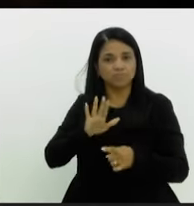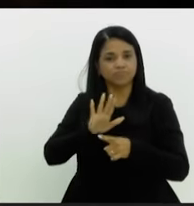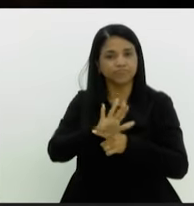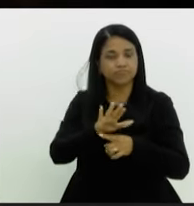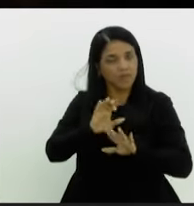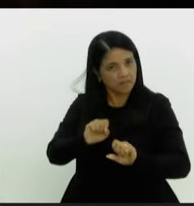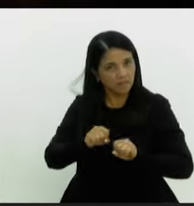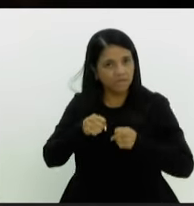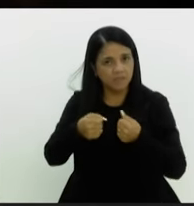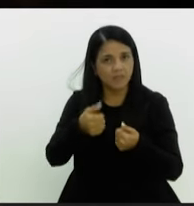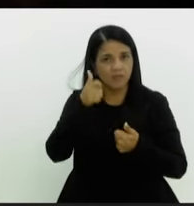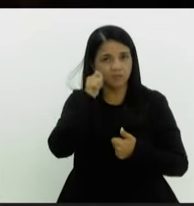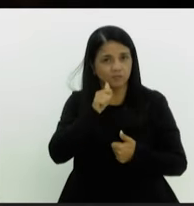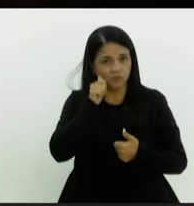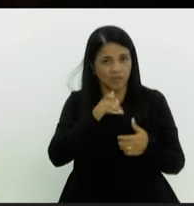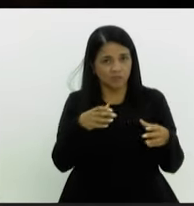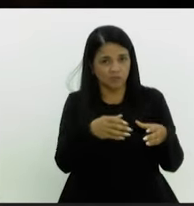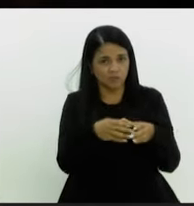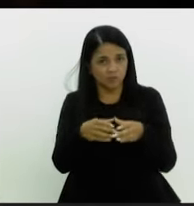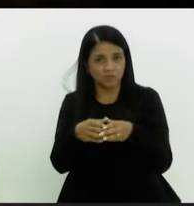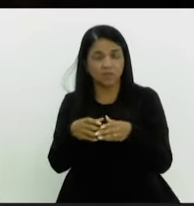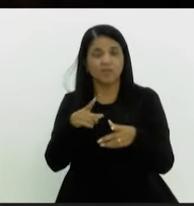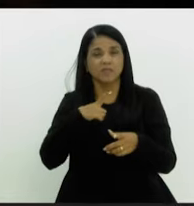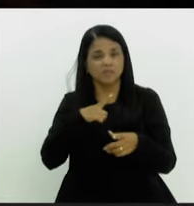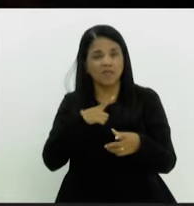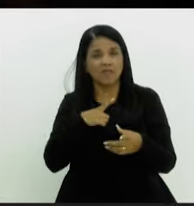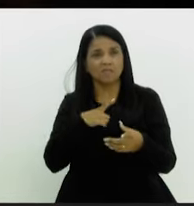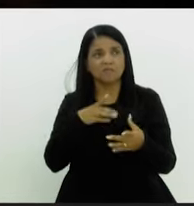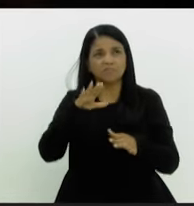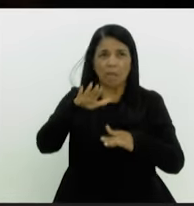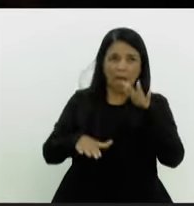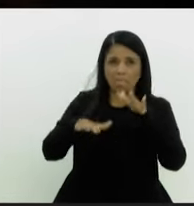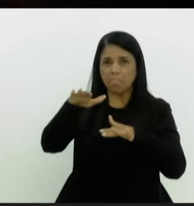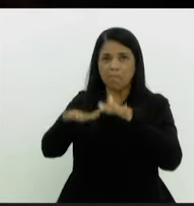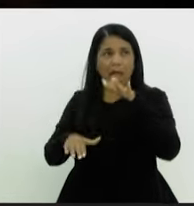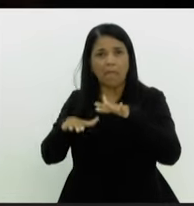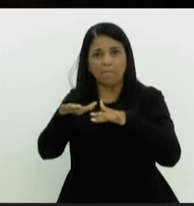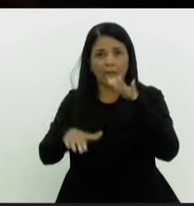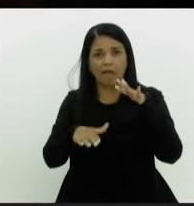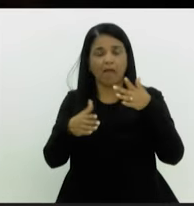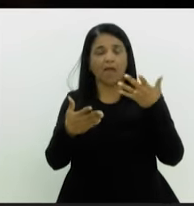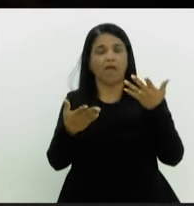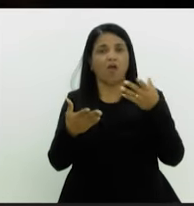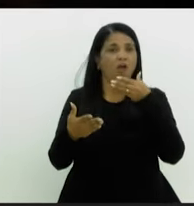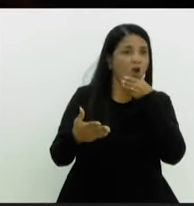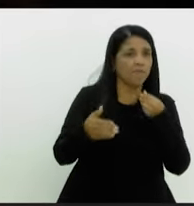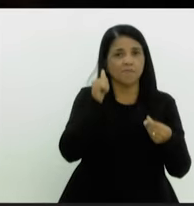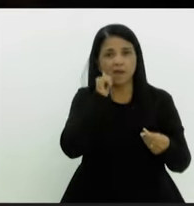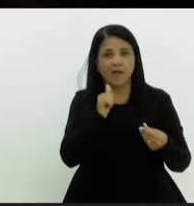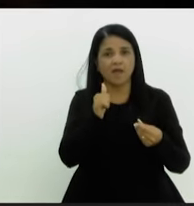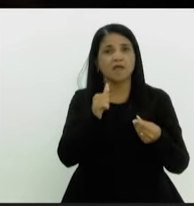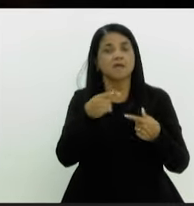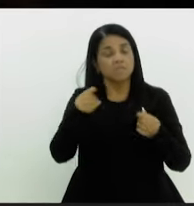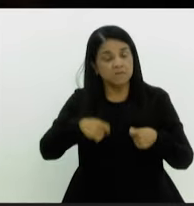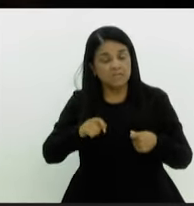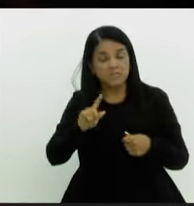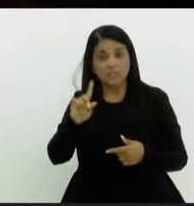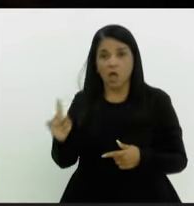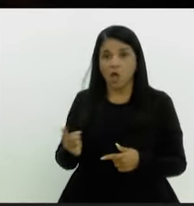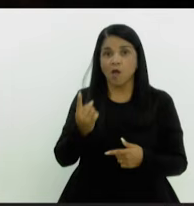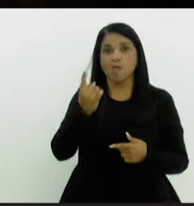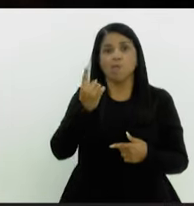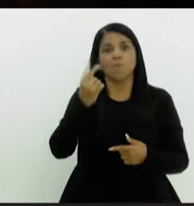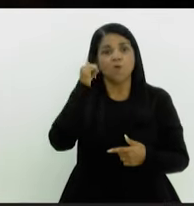isso porque tem um desequilíbrio um desequilíbrio O desequilíbrio é enorme Então tem que ter alguém para